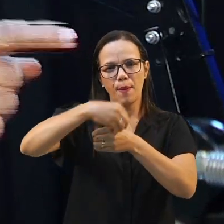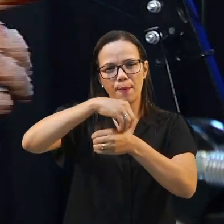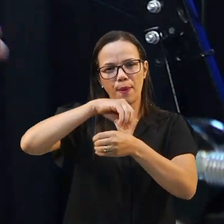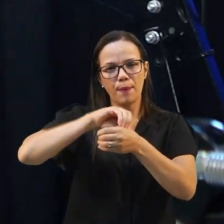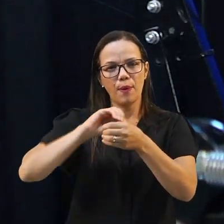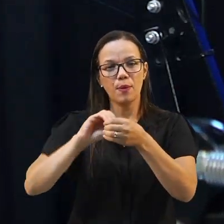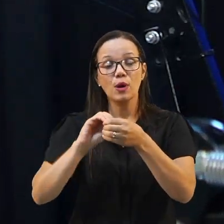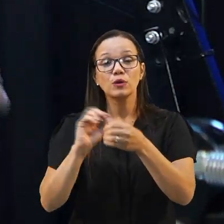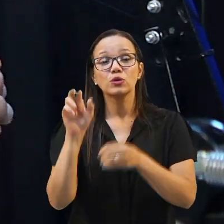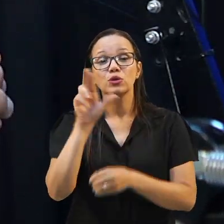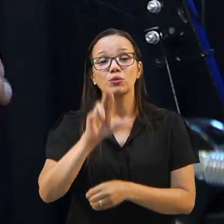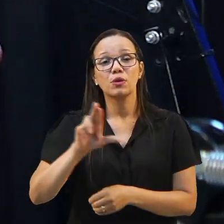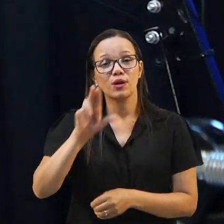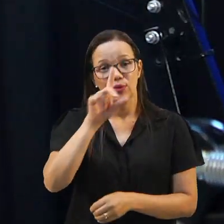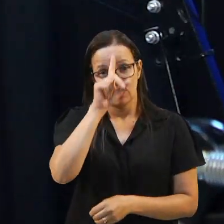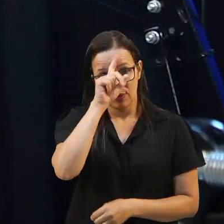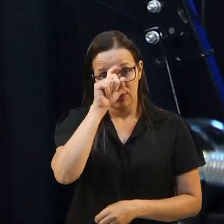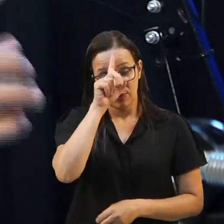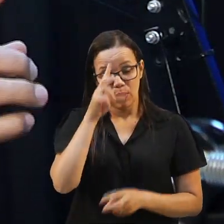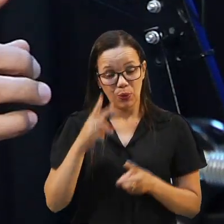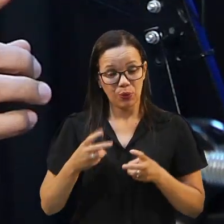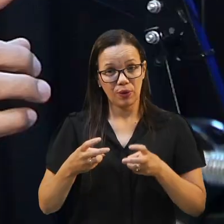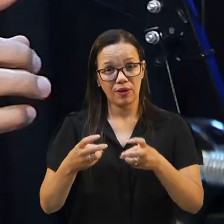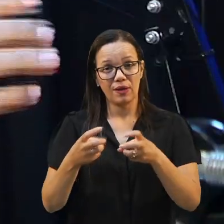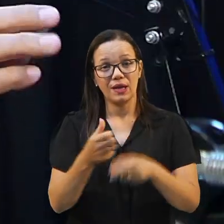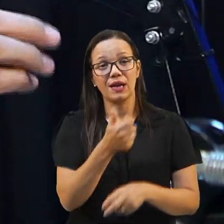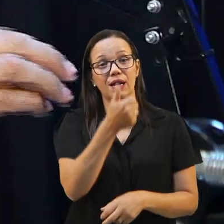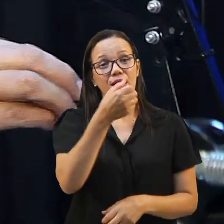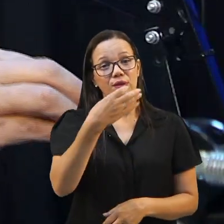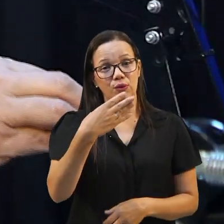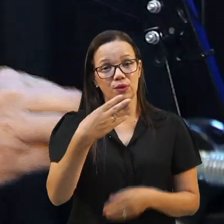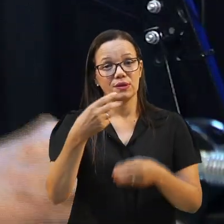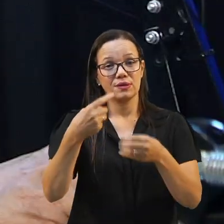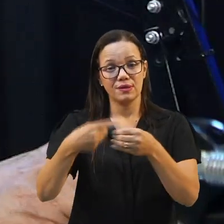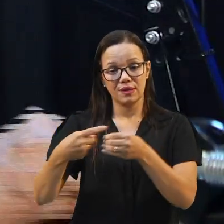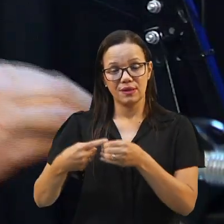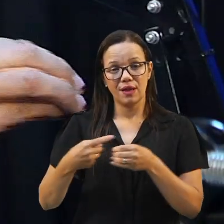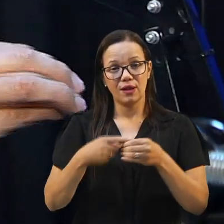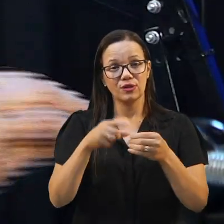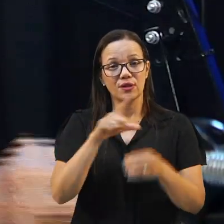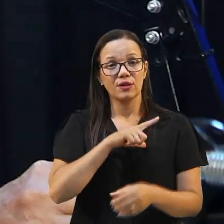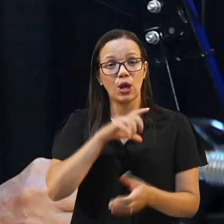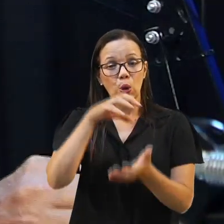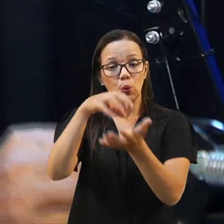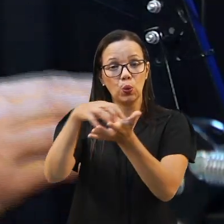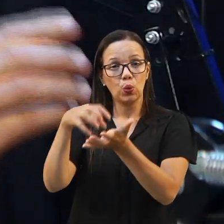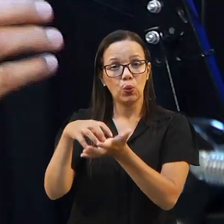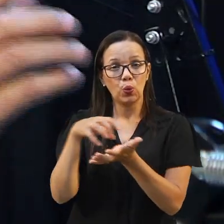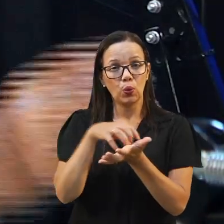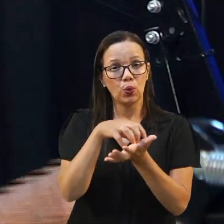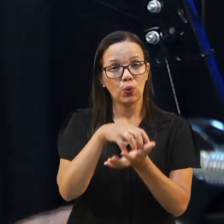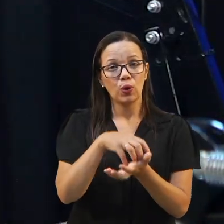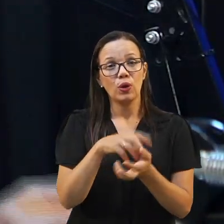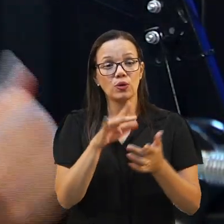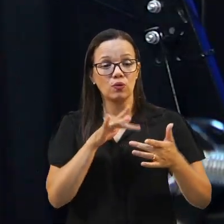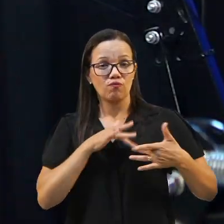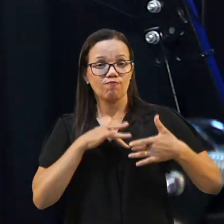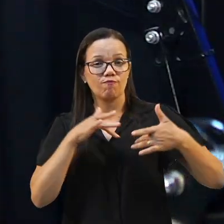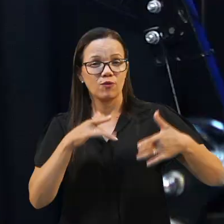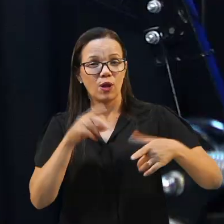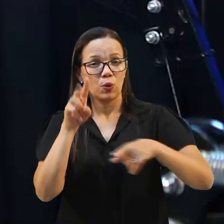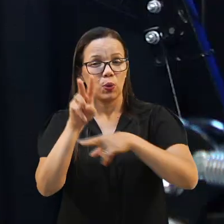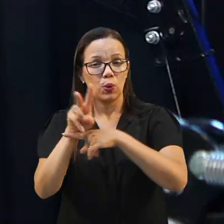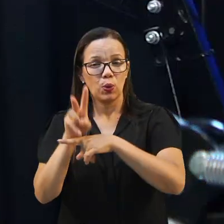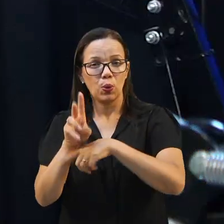do Câncer, dos quais 14 cidades nós temos núcleos de voluntários que cuidam dos